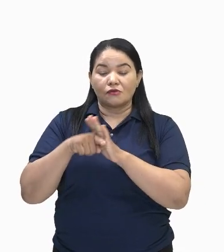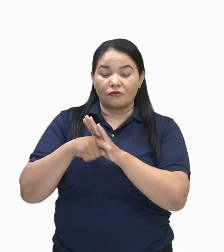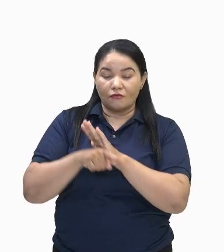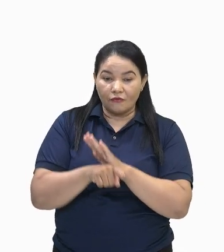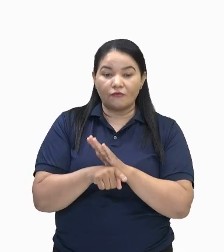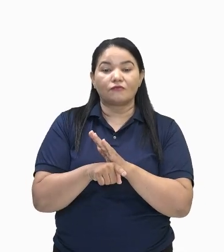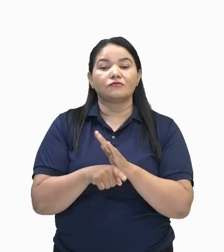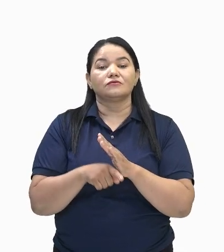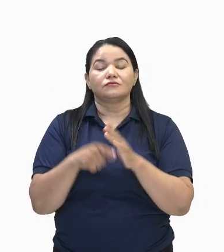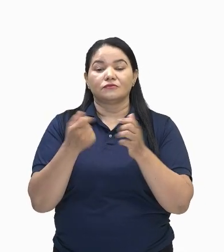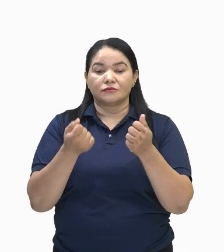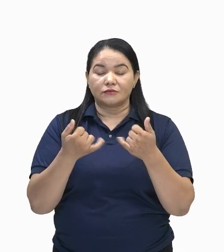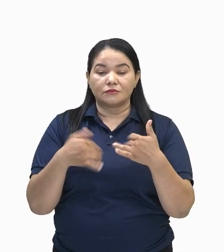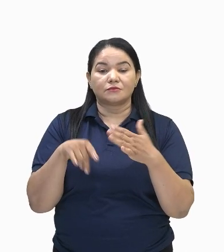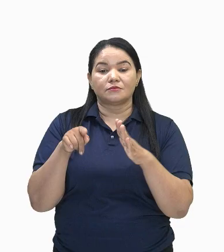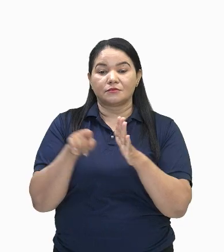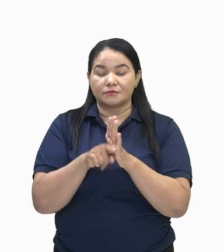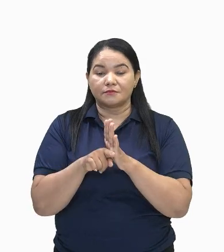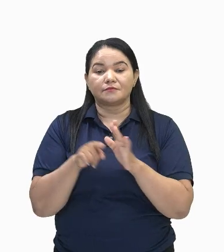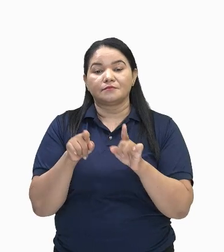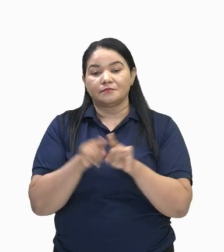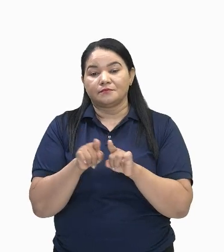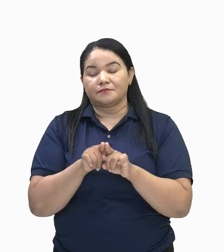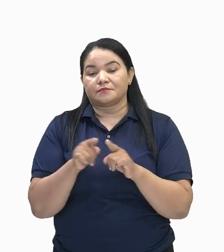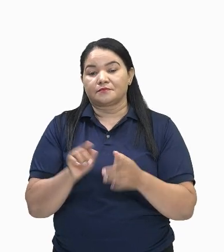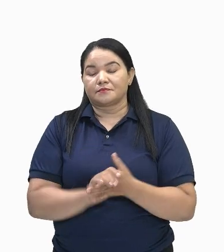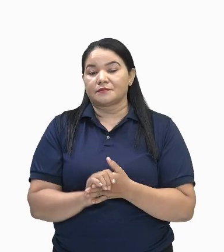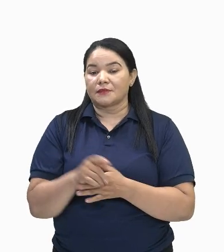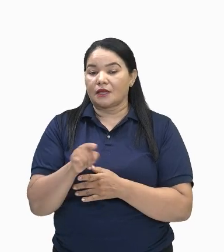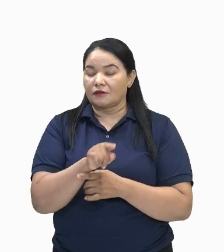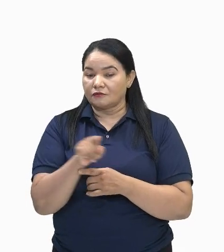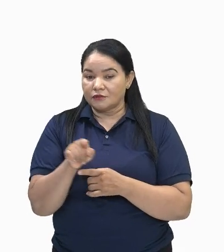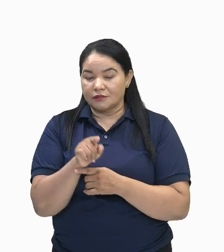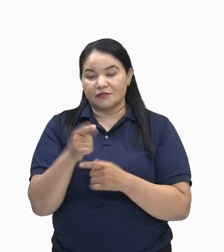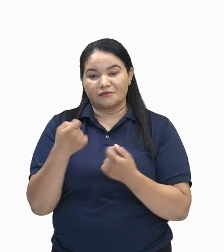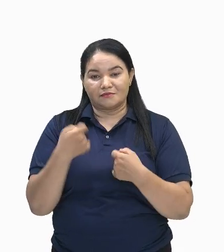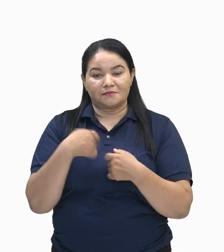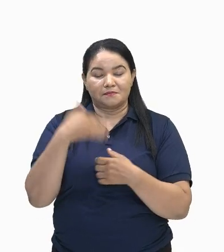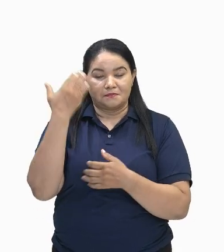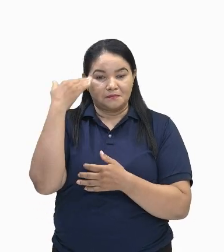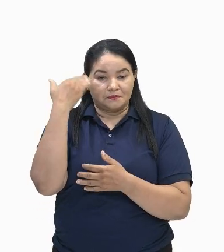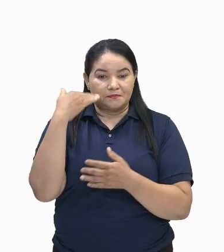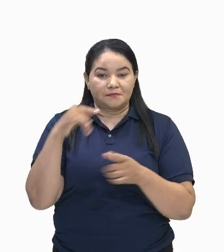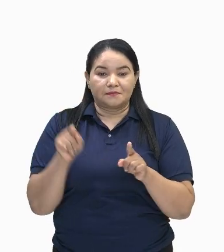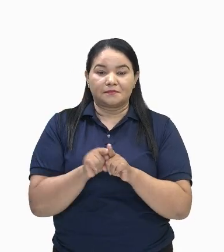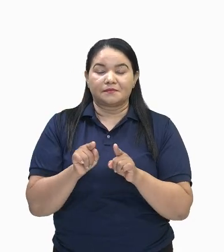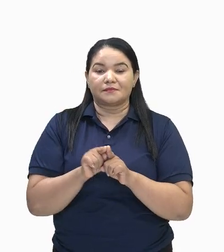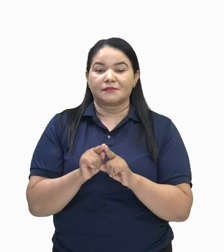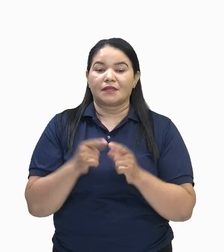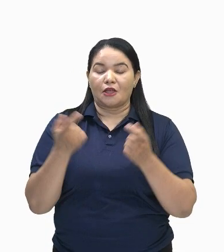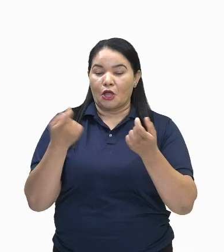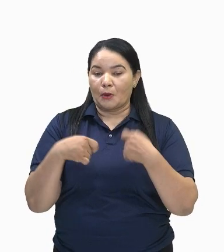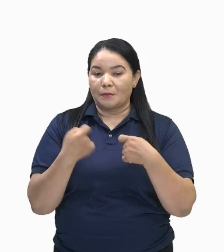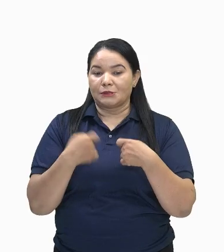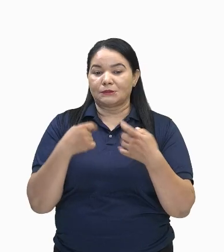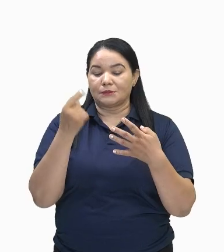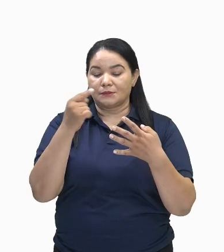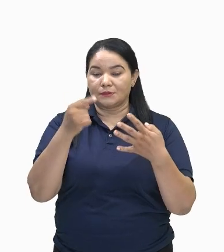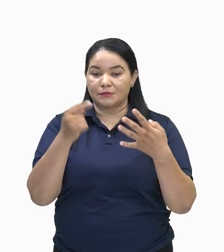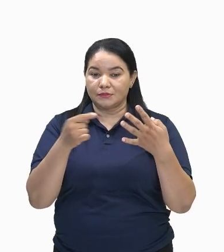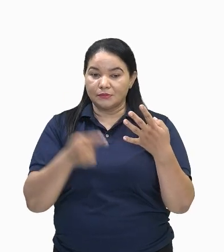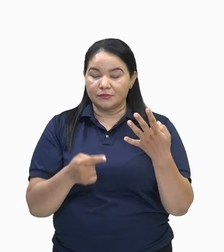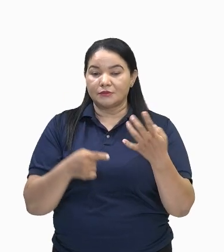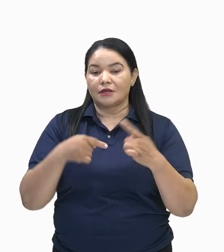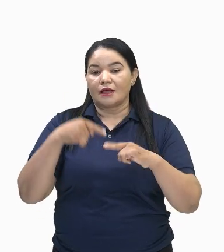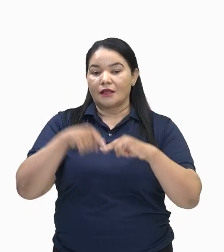fundo. Então, está aí para você compreender, né, do que precisa e quais são os